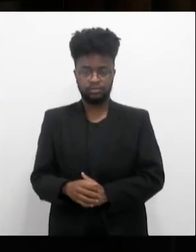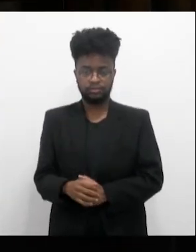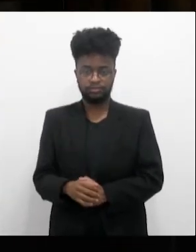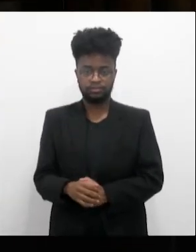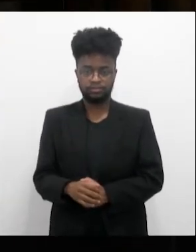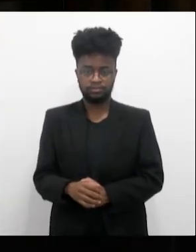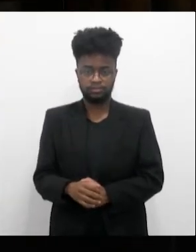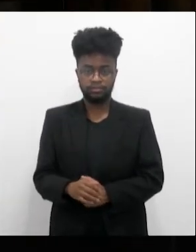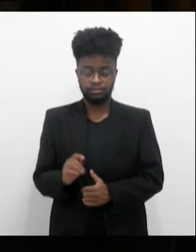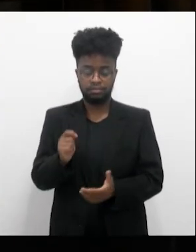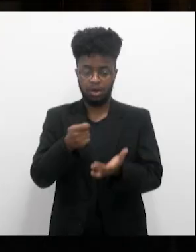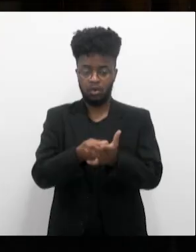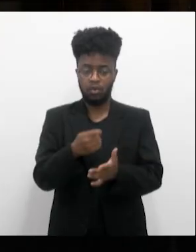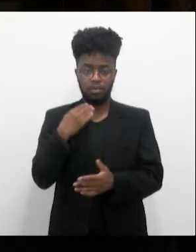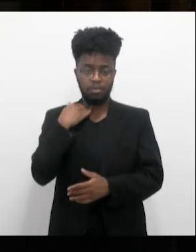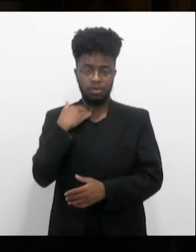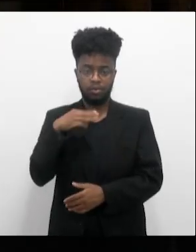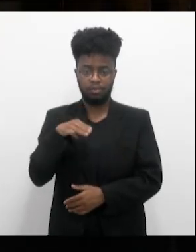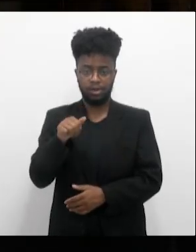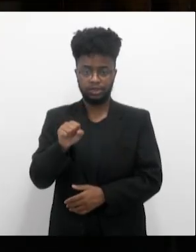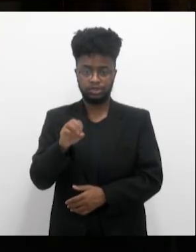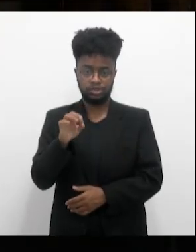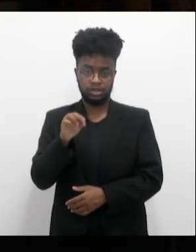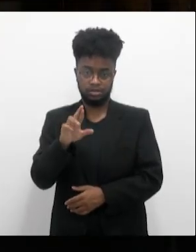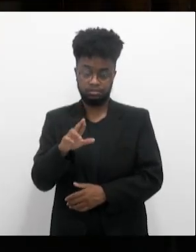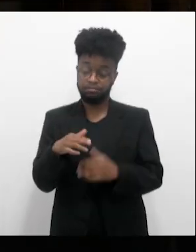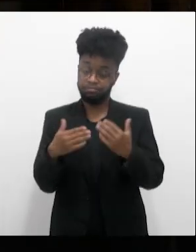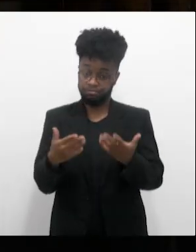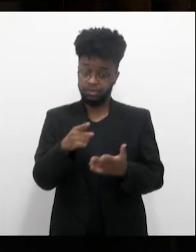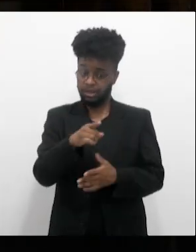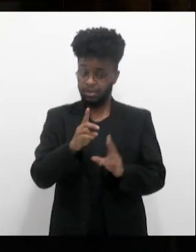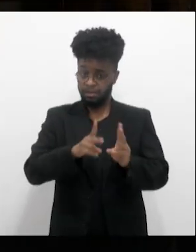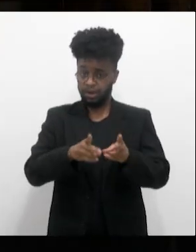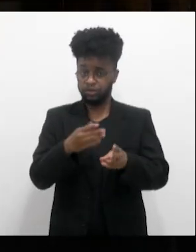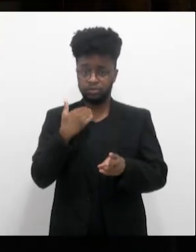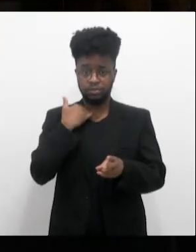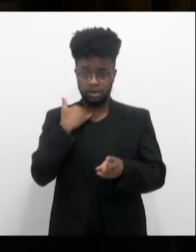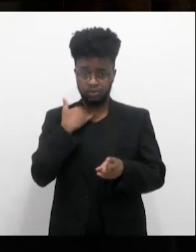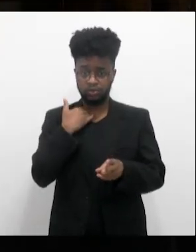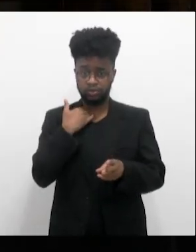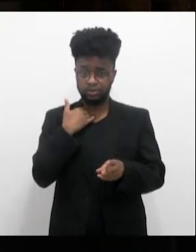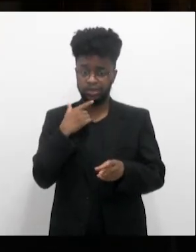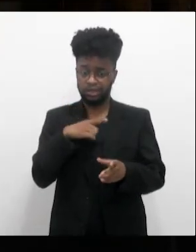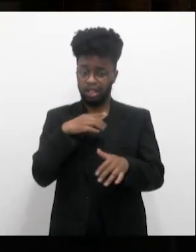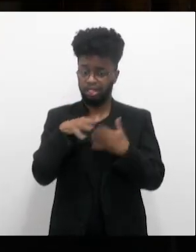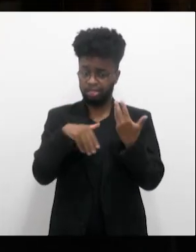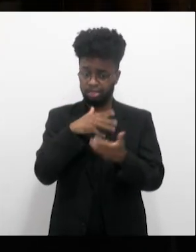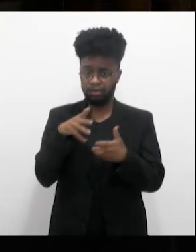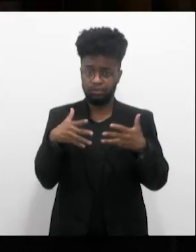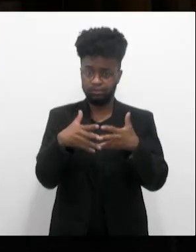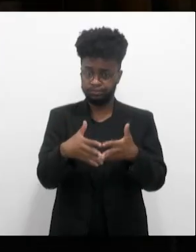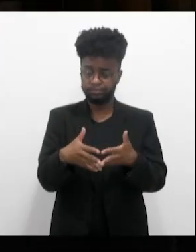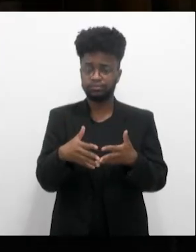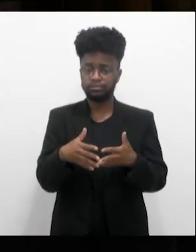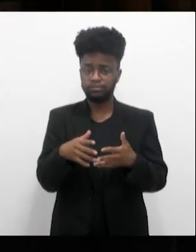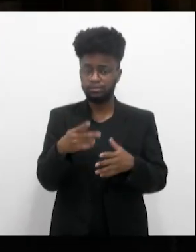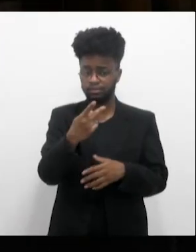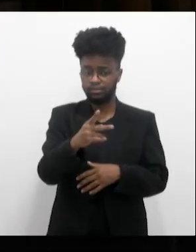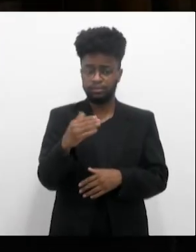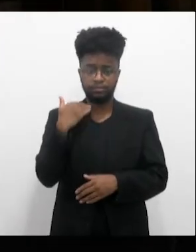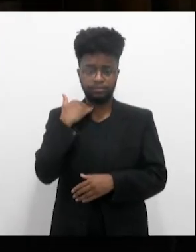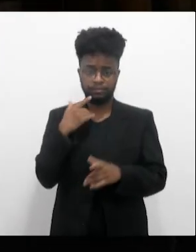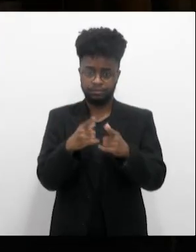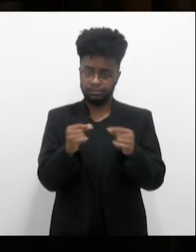ao Banco Master. O Banco Master é esse que está nesse imbróglio com o Banco de Brasília, que o senhor deve